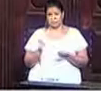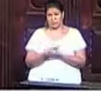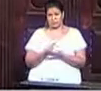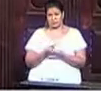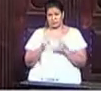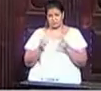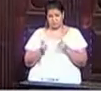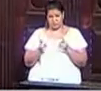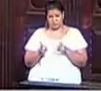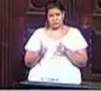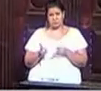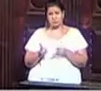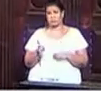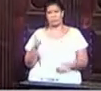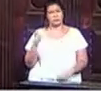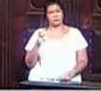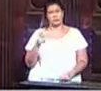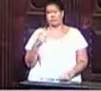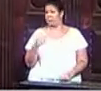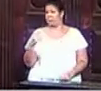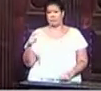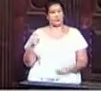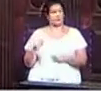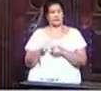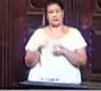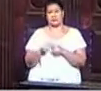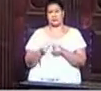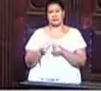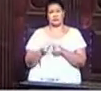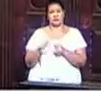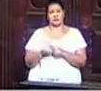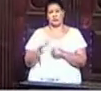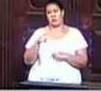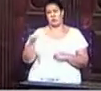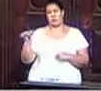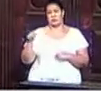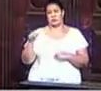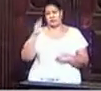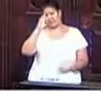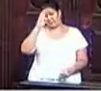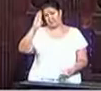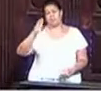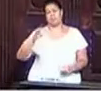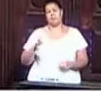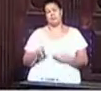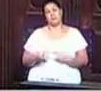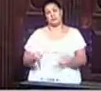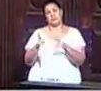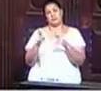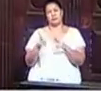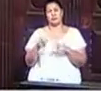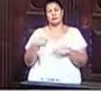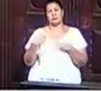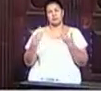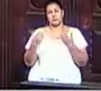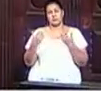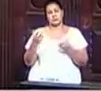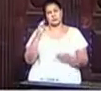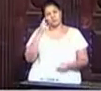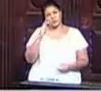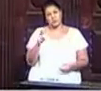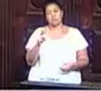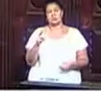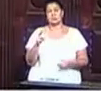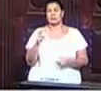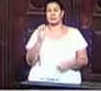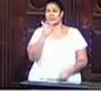feito, não são feitas outras concessões fundamentais que estão se arrastando. E eu quero, olhando no seu olho, cidadão e